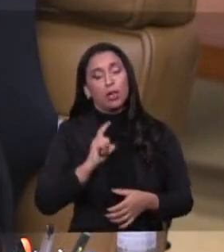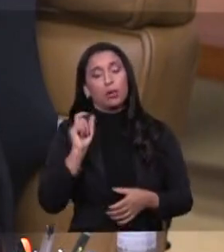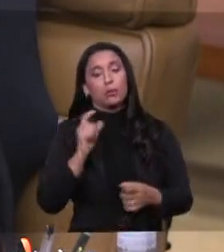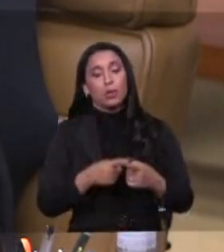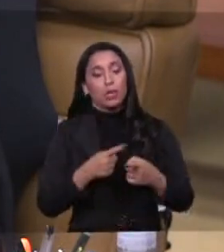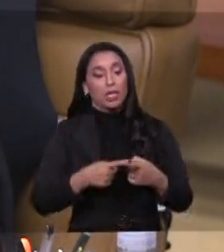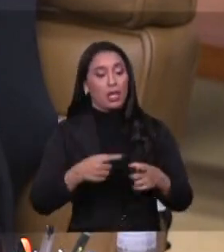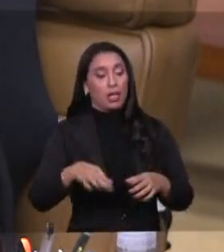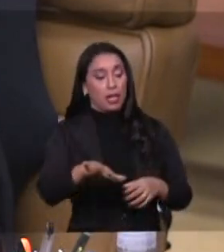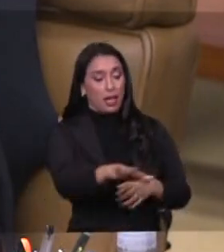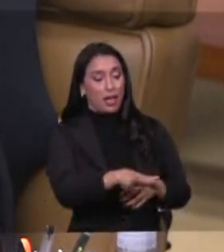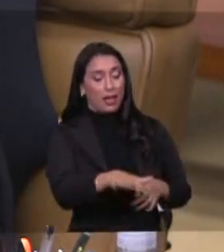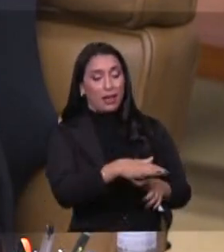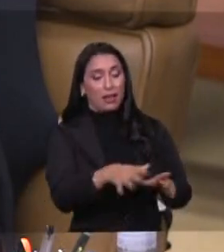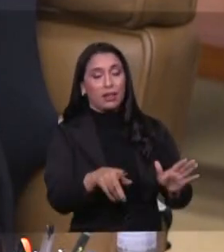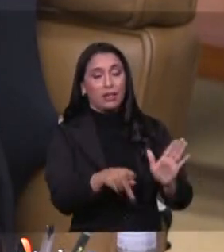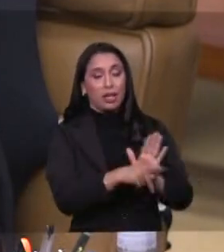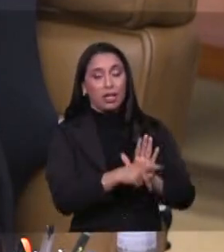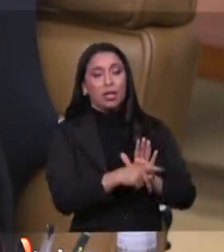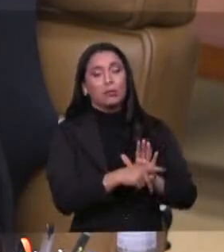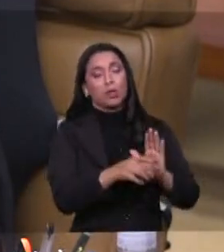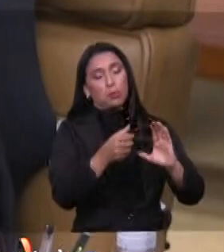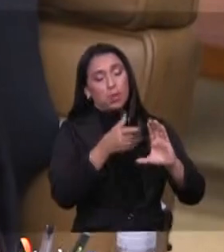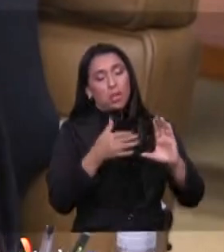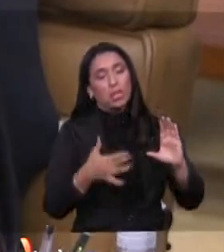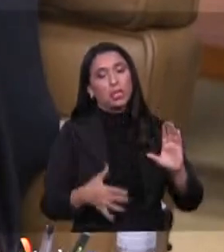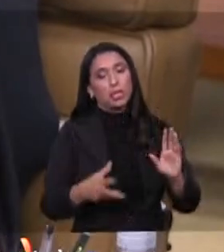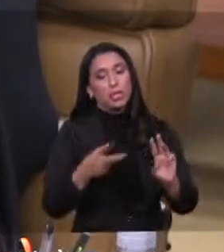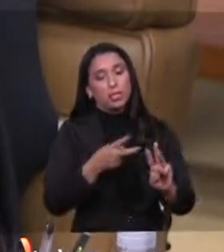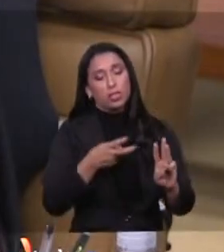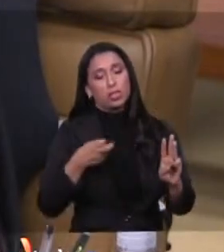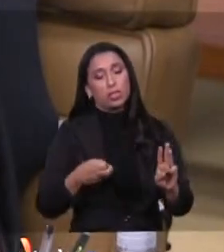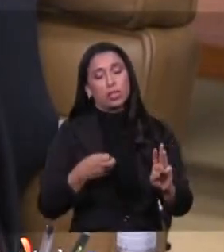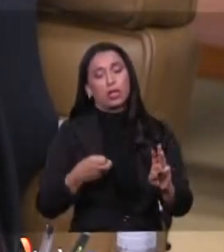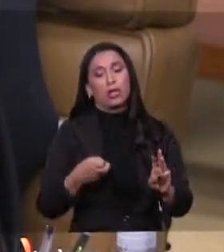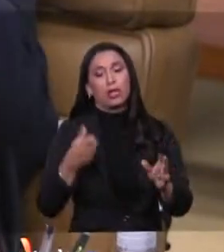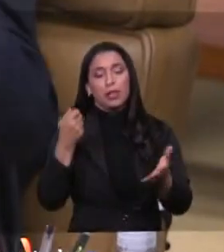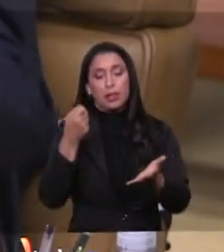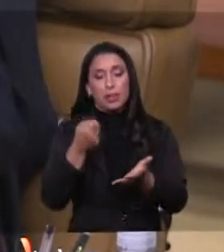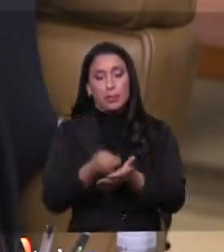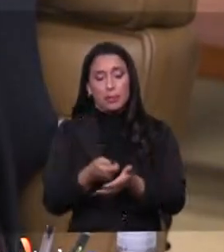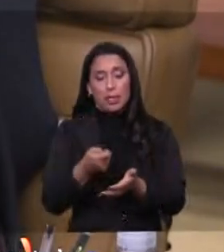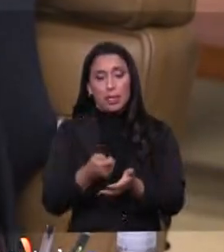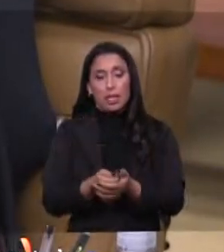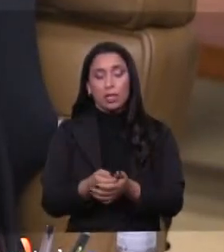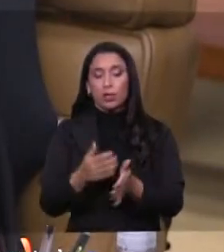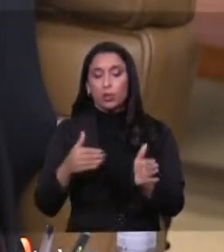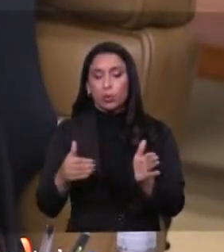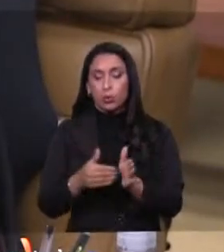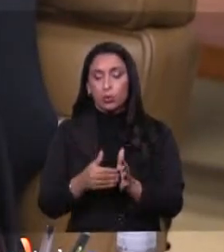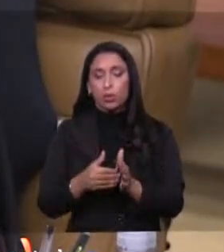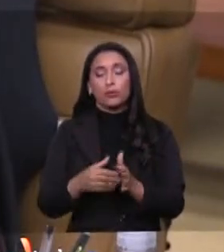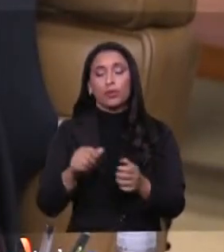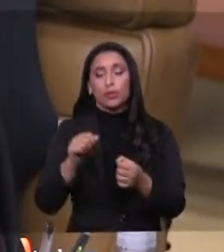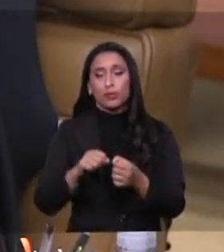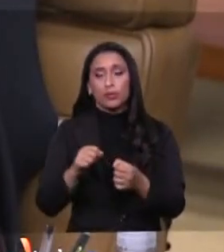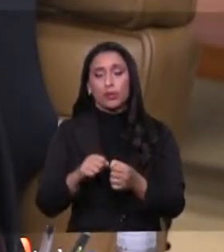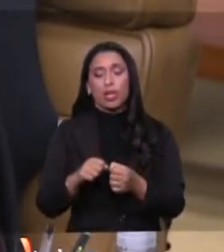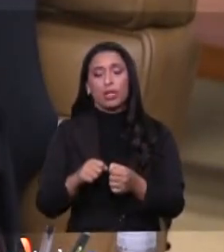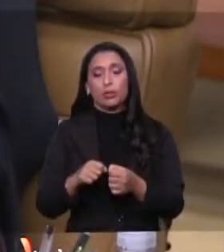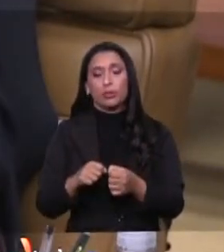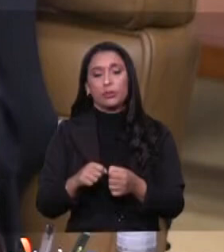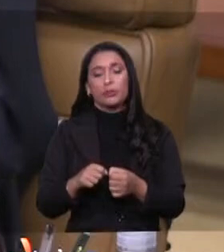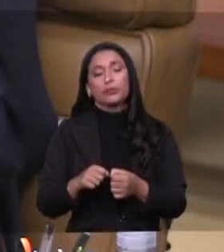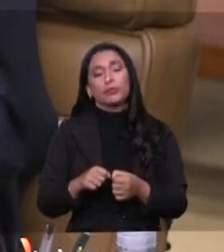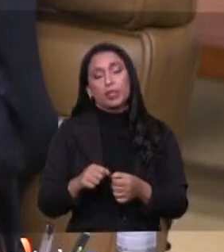caracterização da área como indígena, ressalvado o direito à indenização das benfeitorias derivadas da ocupação